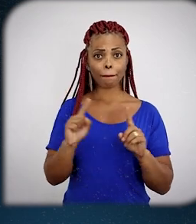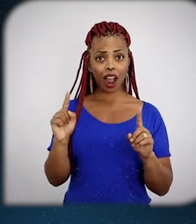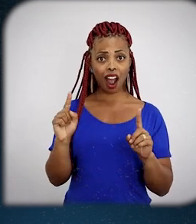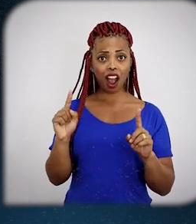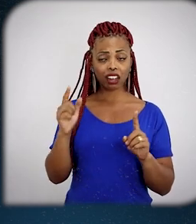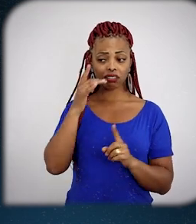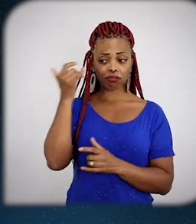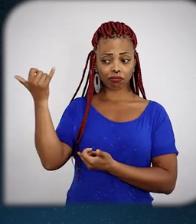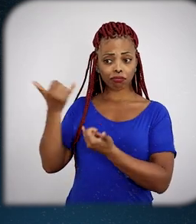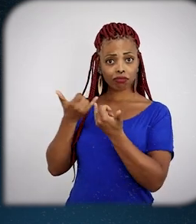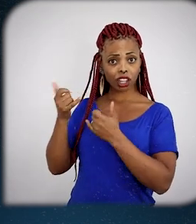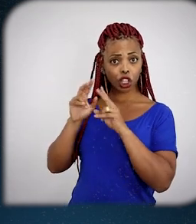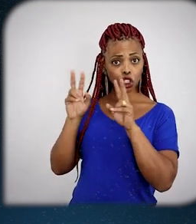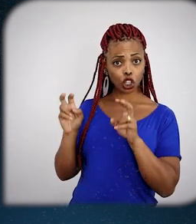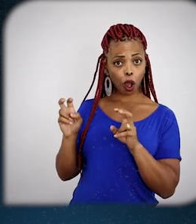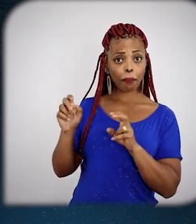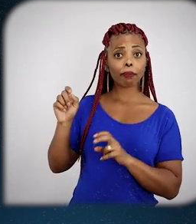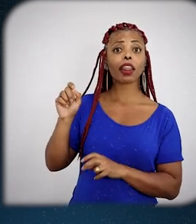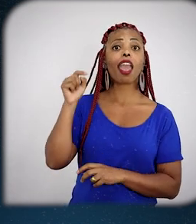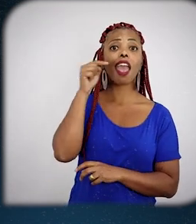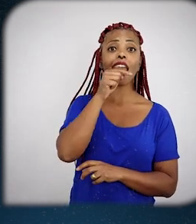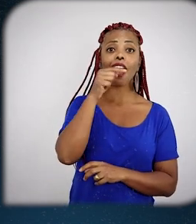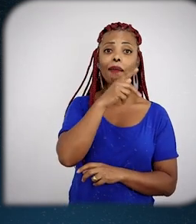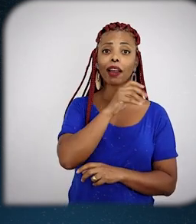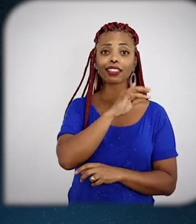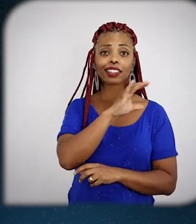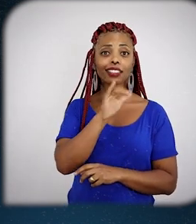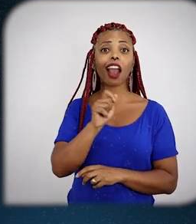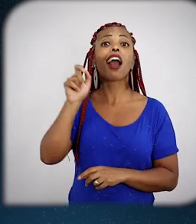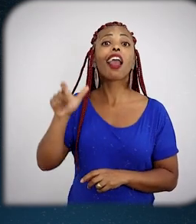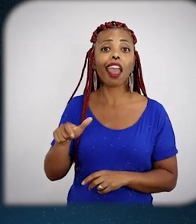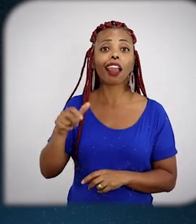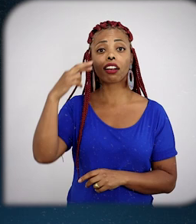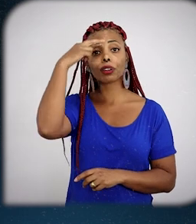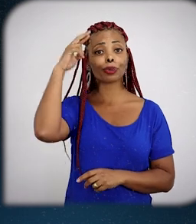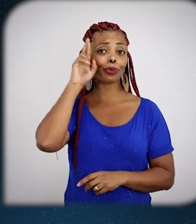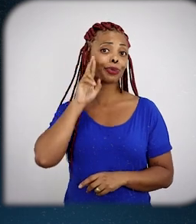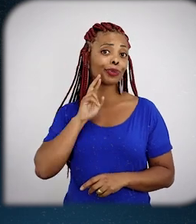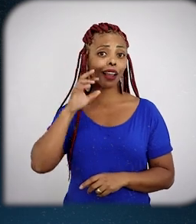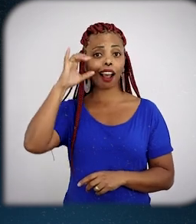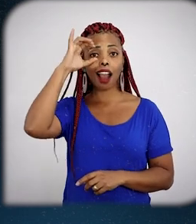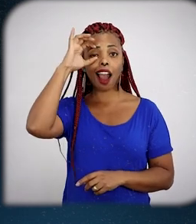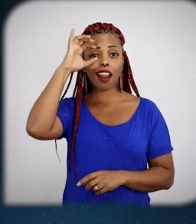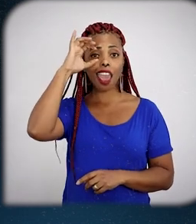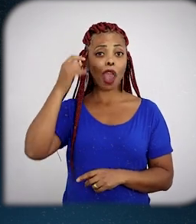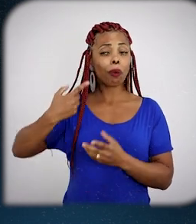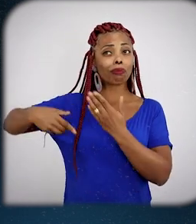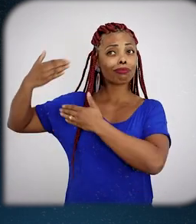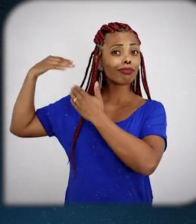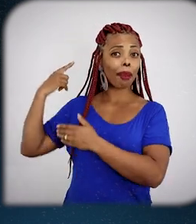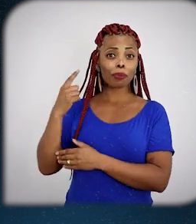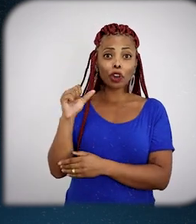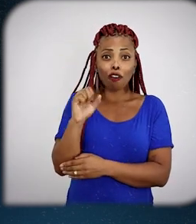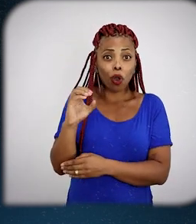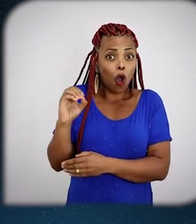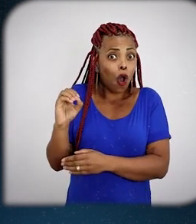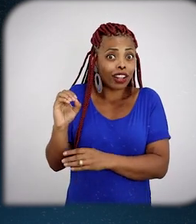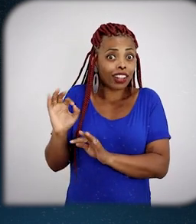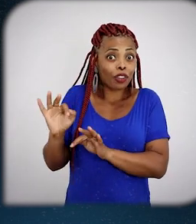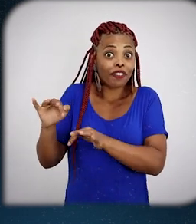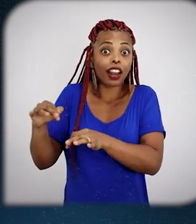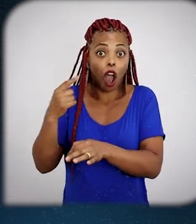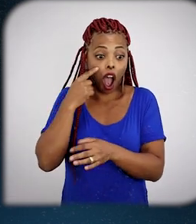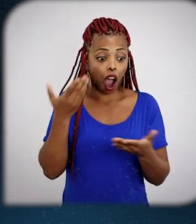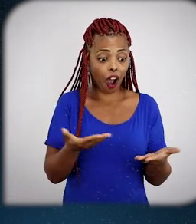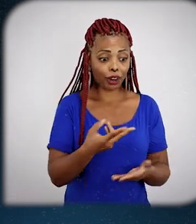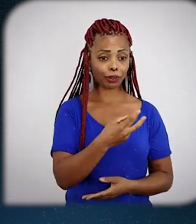de Patrícia Hill Collins por Sueli Carneiro, no final dos anos 80. A gente está em 2021,